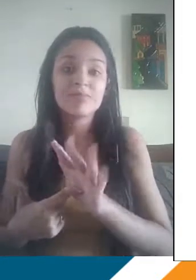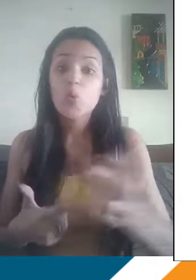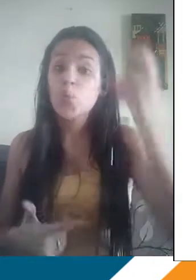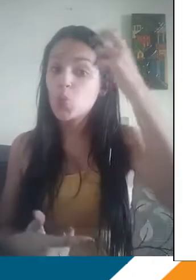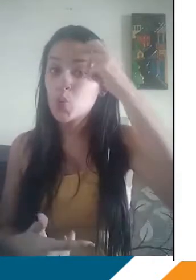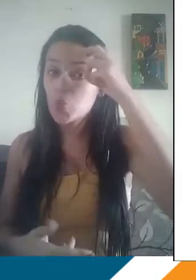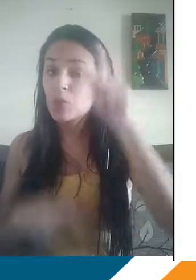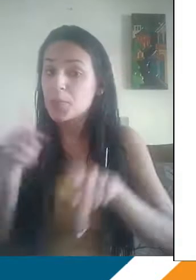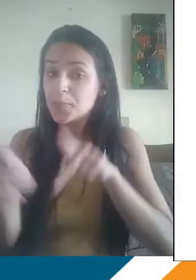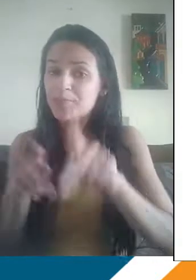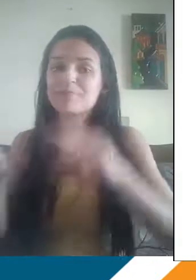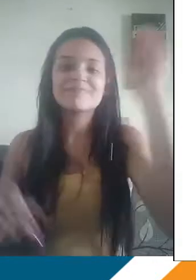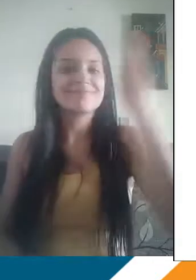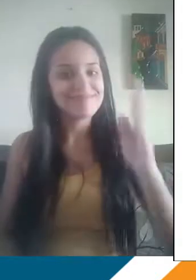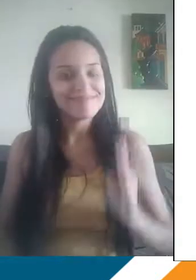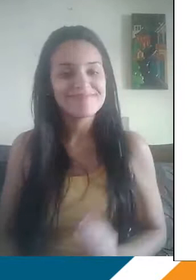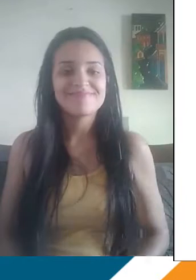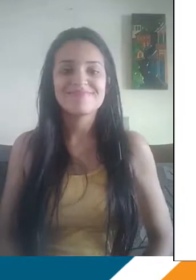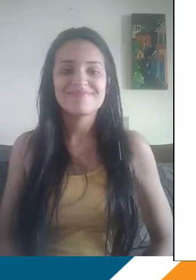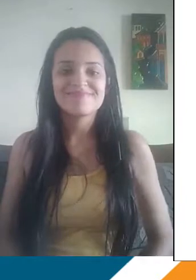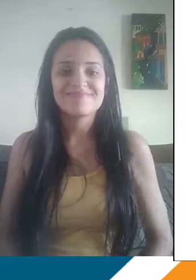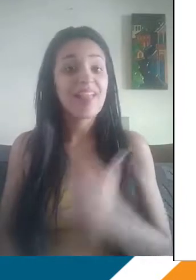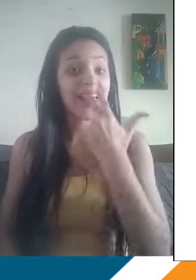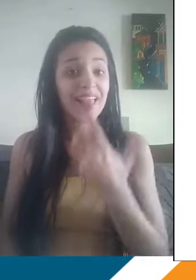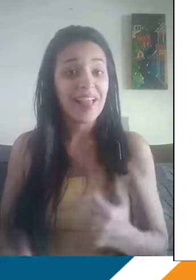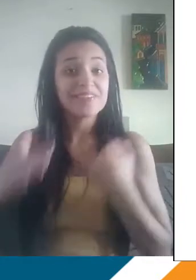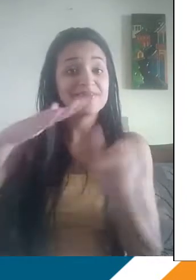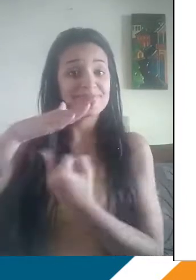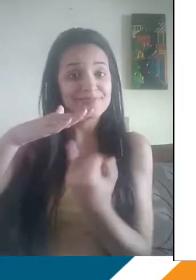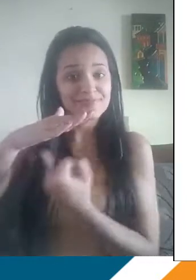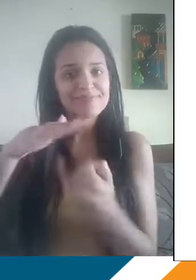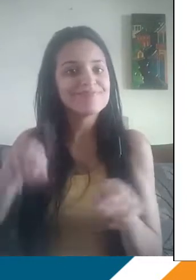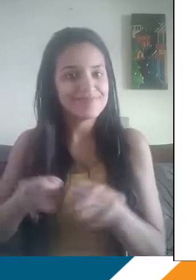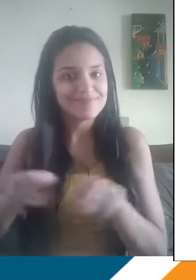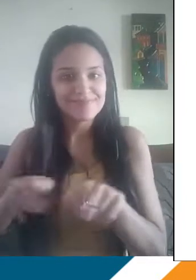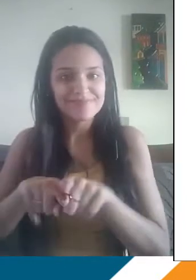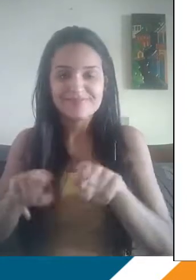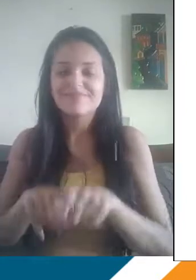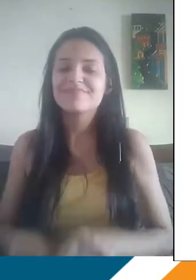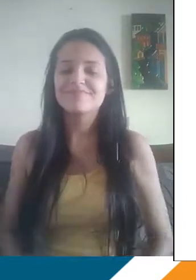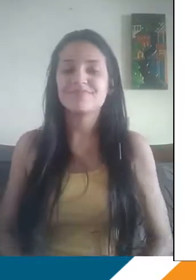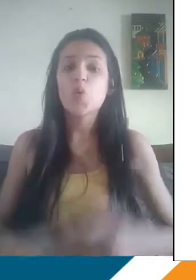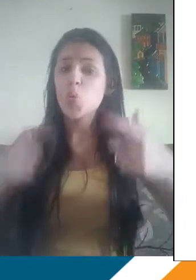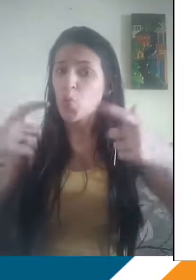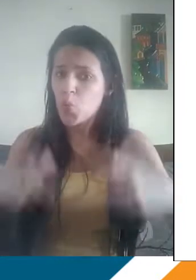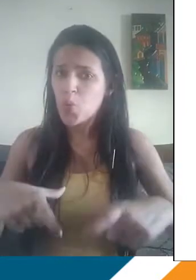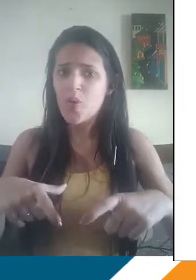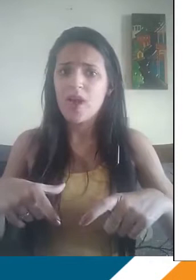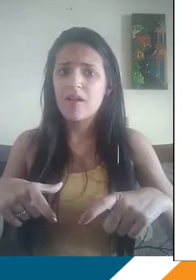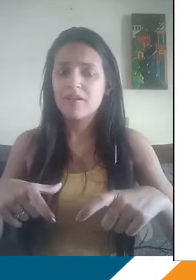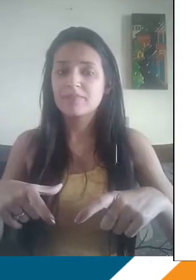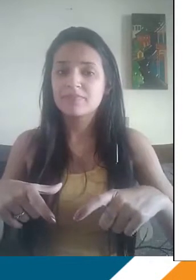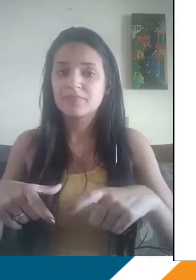brasileira, utilizando sempre uma linguagem coloquial. Além disso, o cenário de suas obras geralmente era a cidade